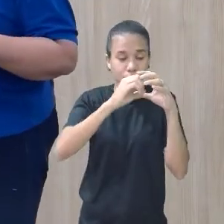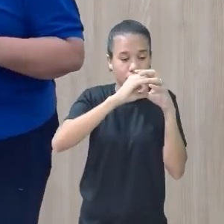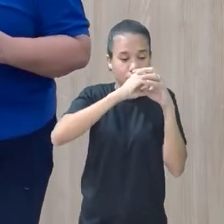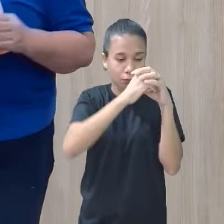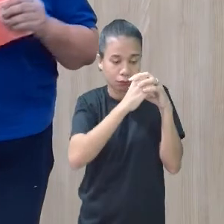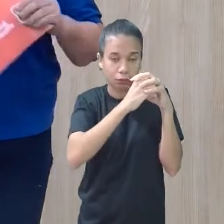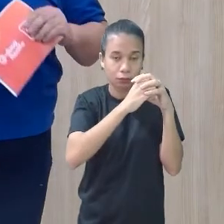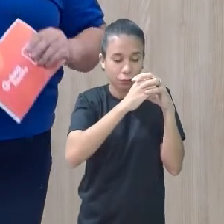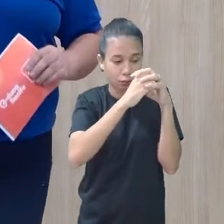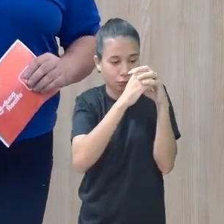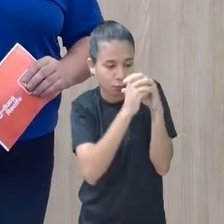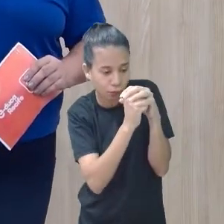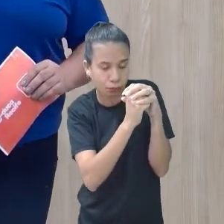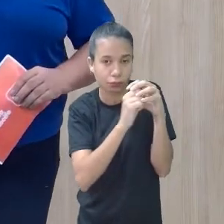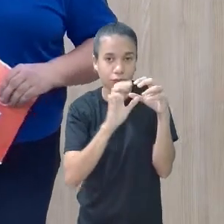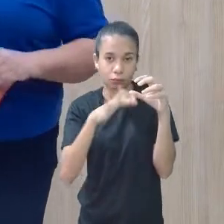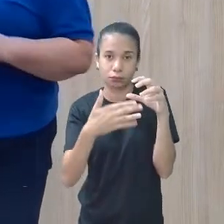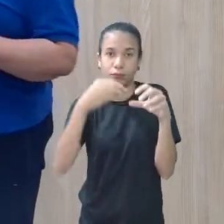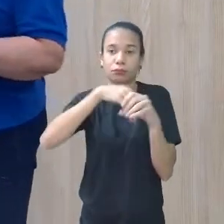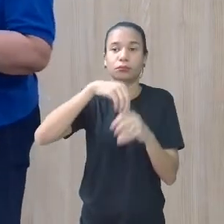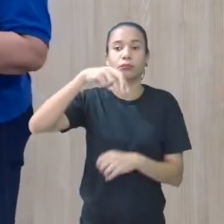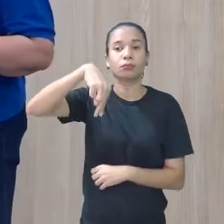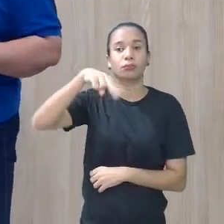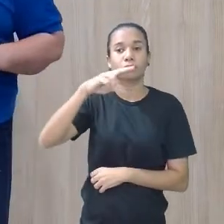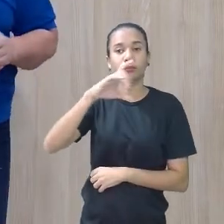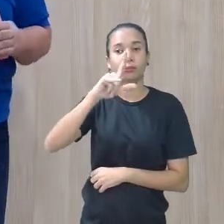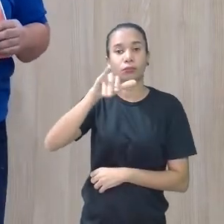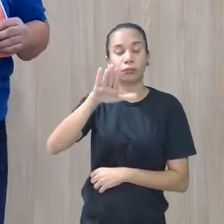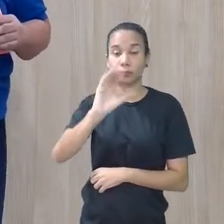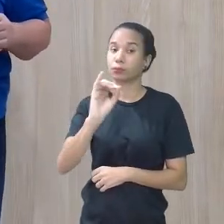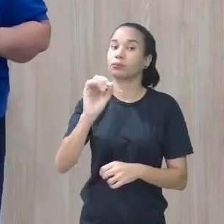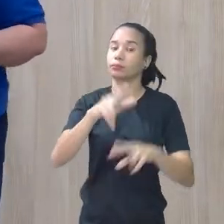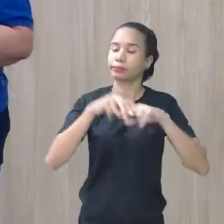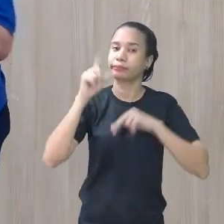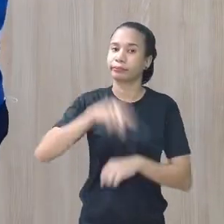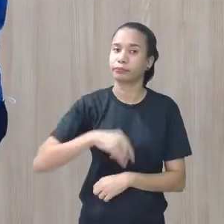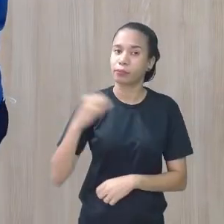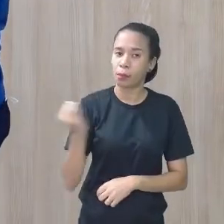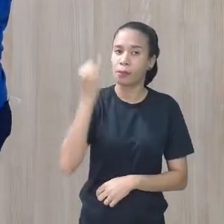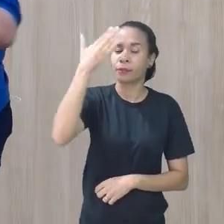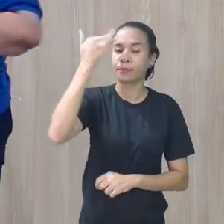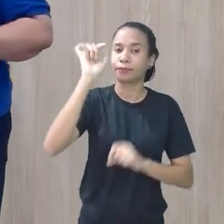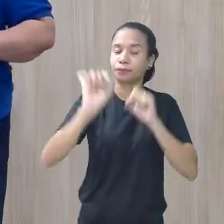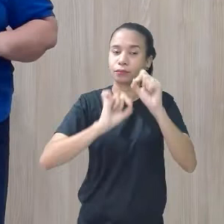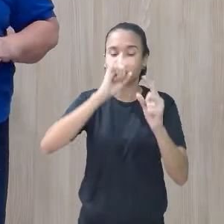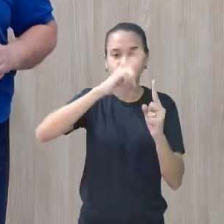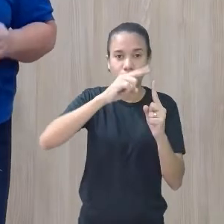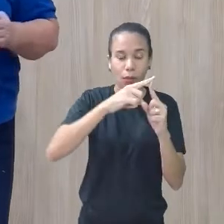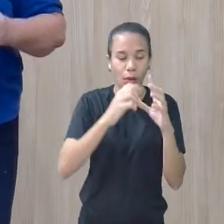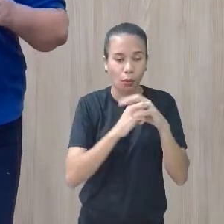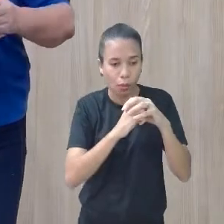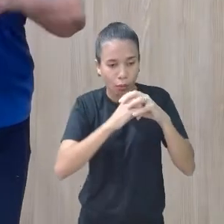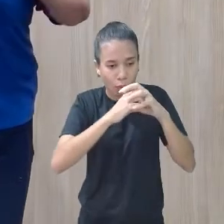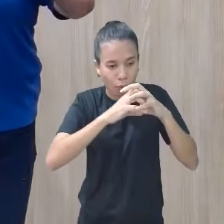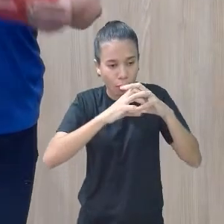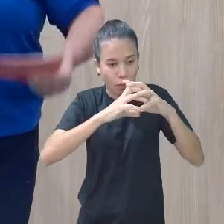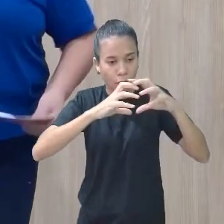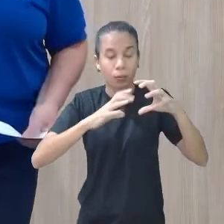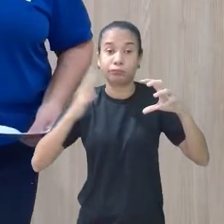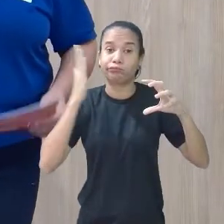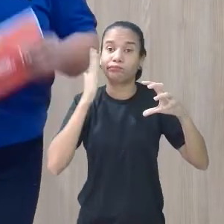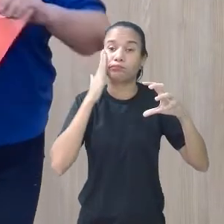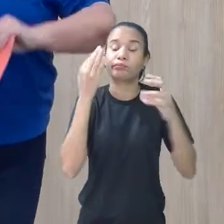núcleo externo e o núcleo interno. É muito importante a gente saber essa questão dessas camadas, para a gente entender